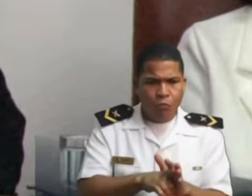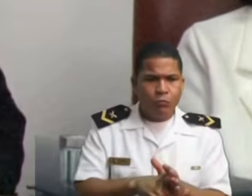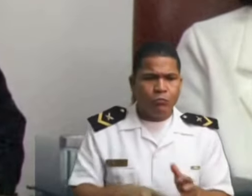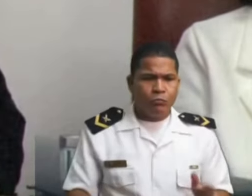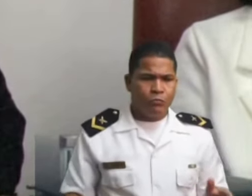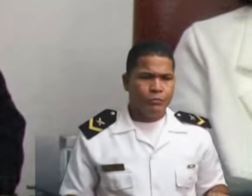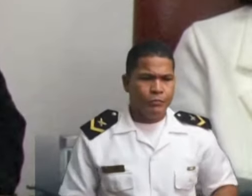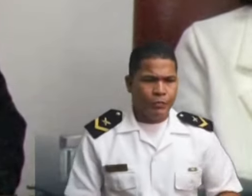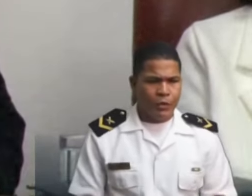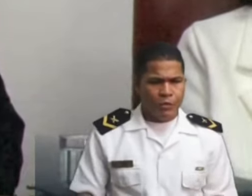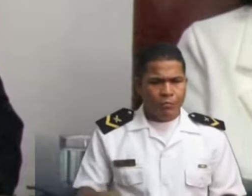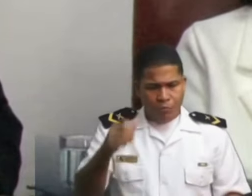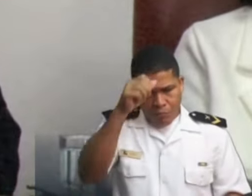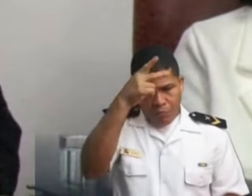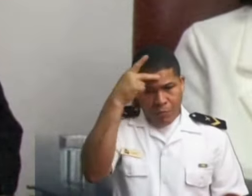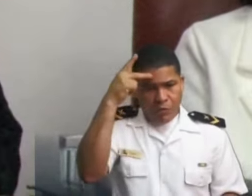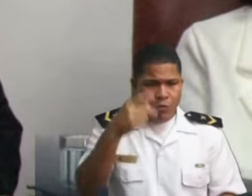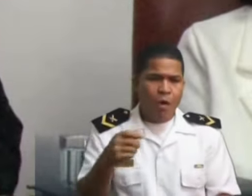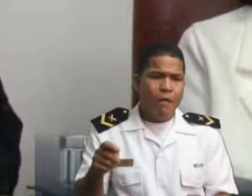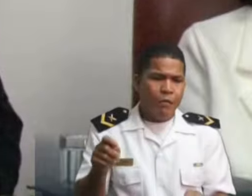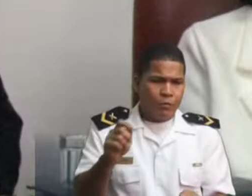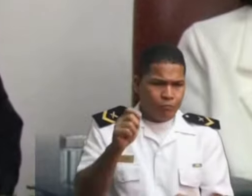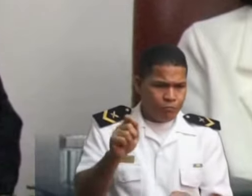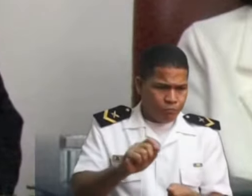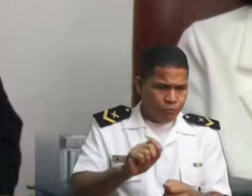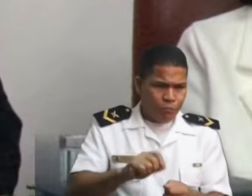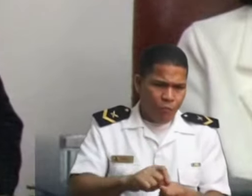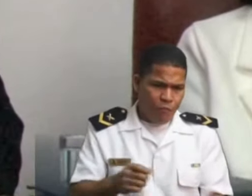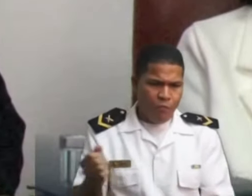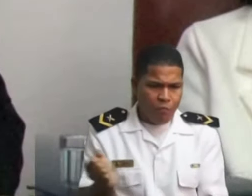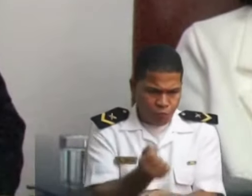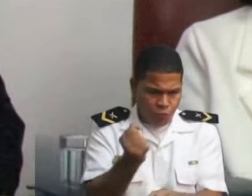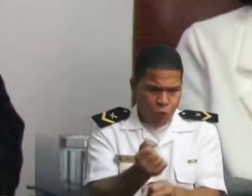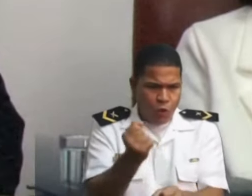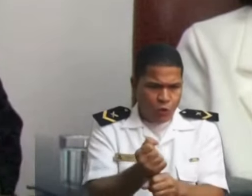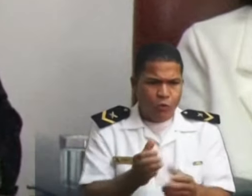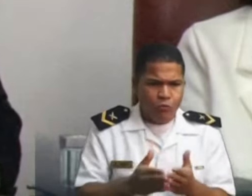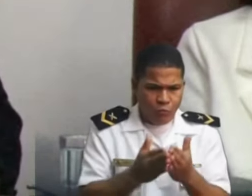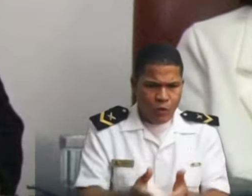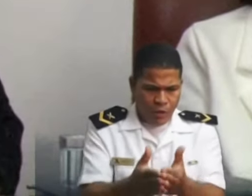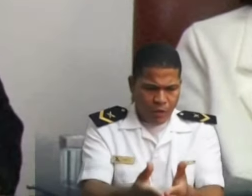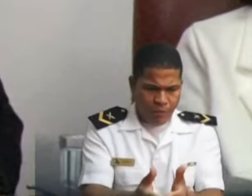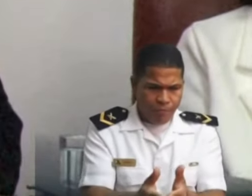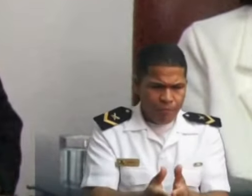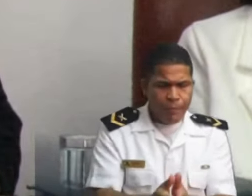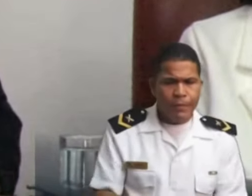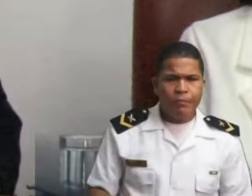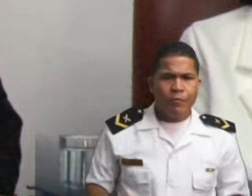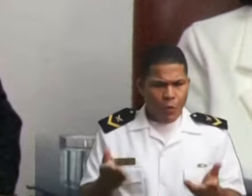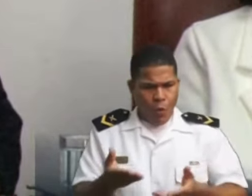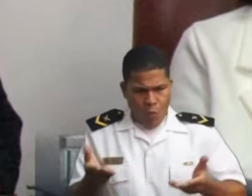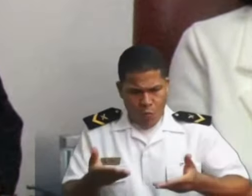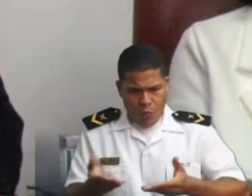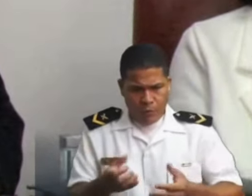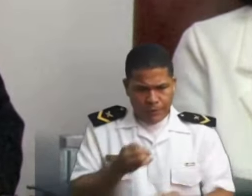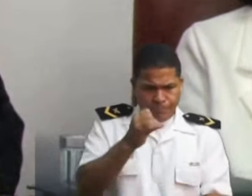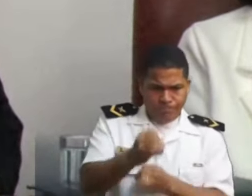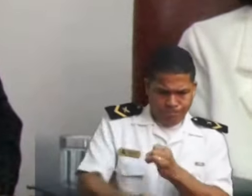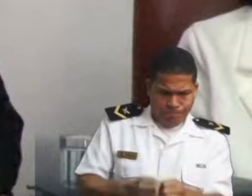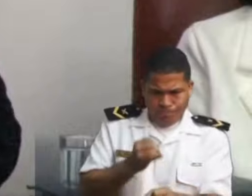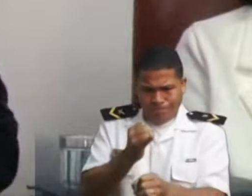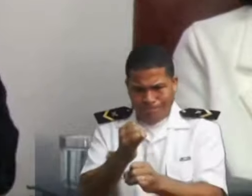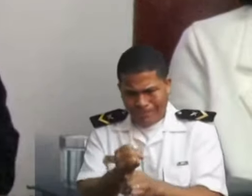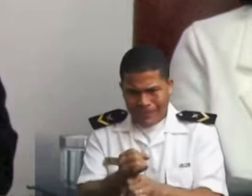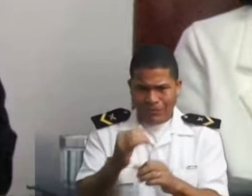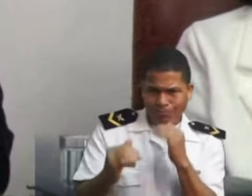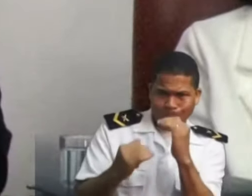conformidade documental das embarcações. Hoje em dia, explorando o ambiente cibernético, estamos avançando em termos de